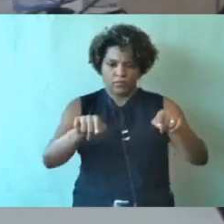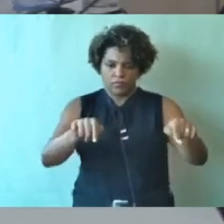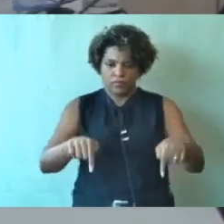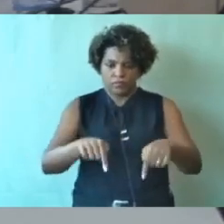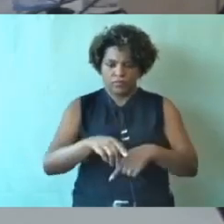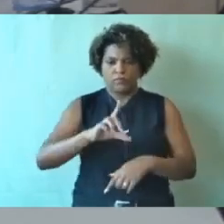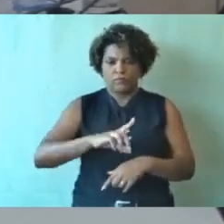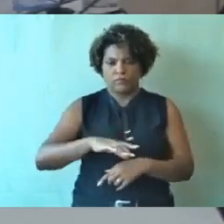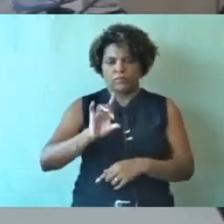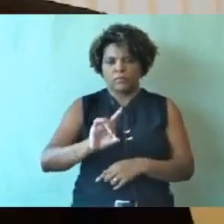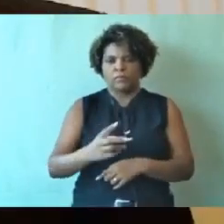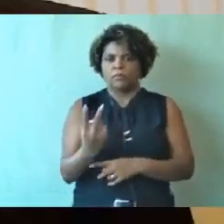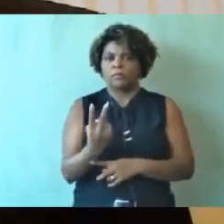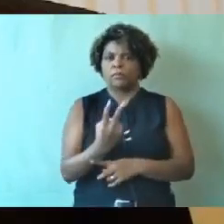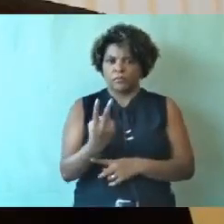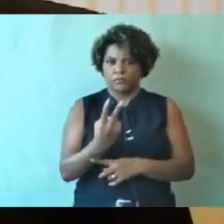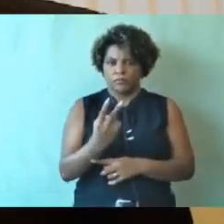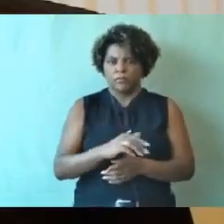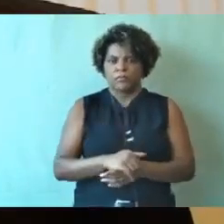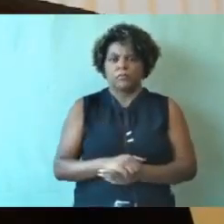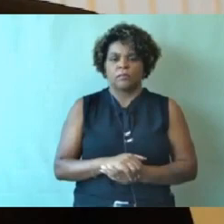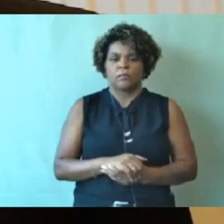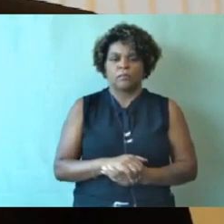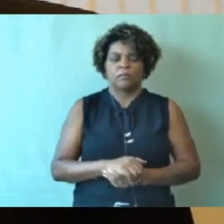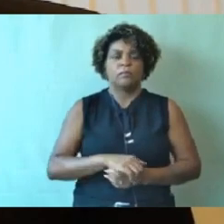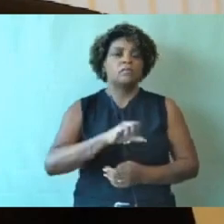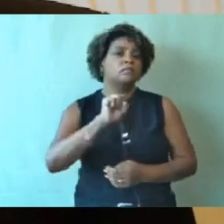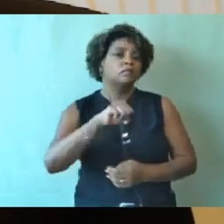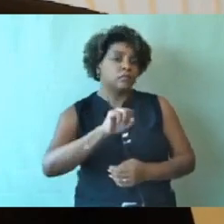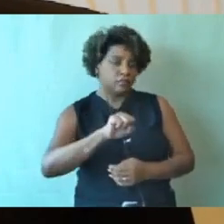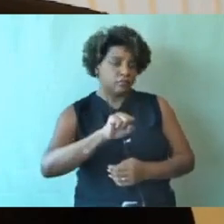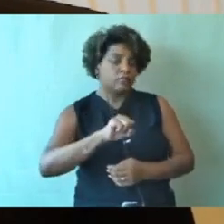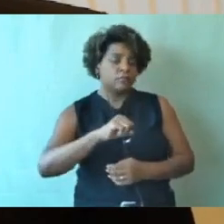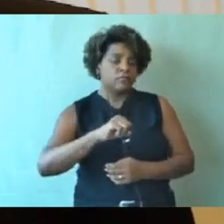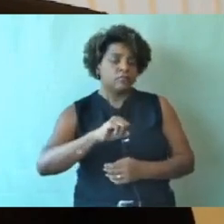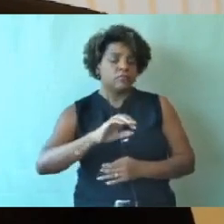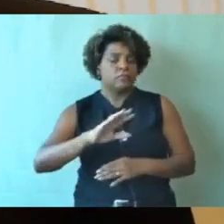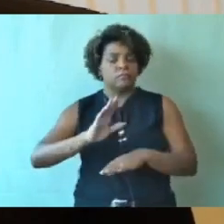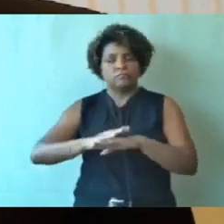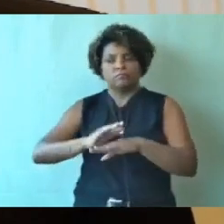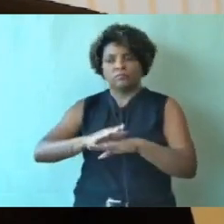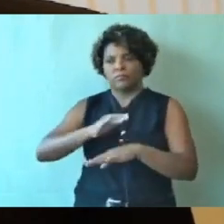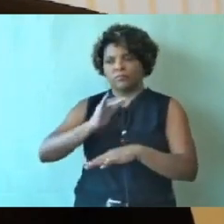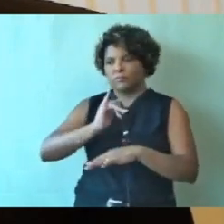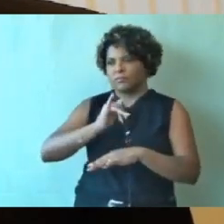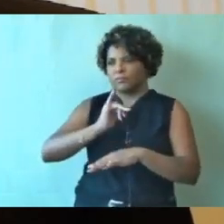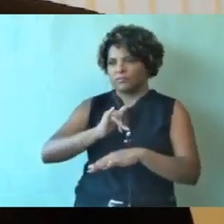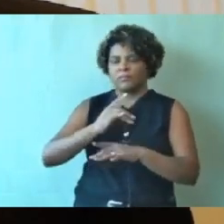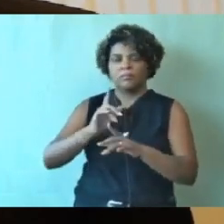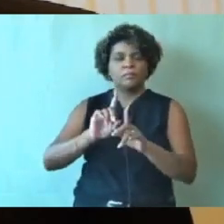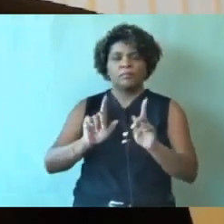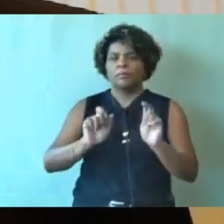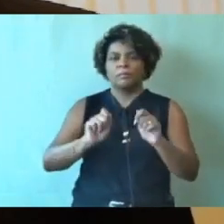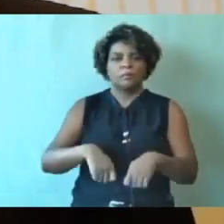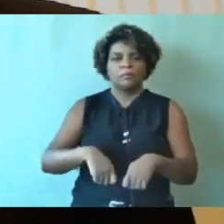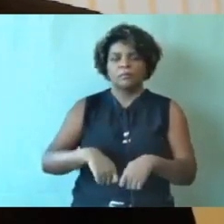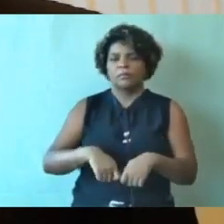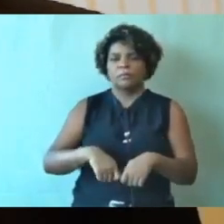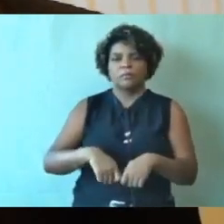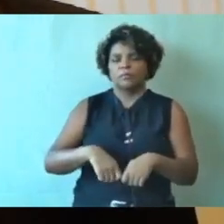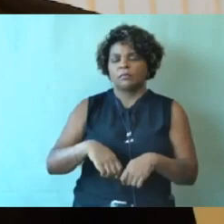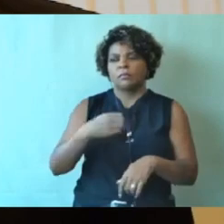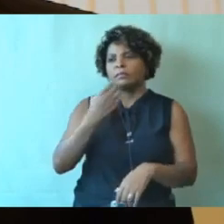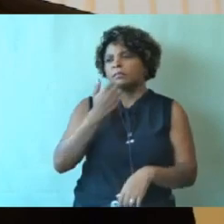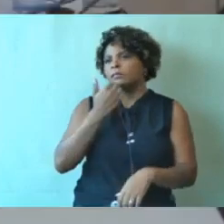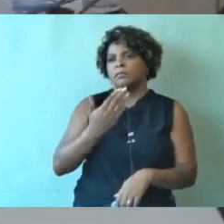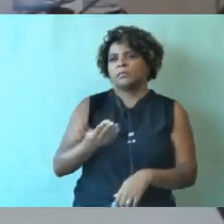Rubens. Até pelo que eu estou falando aqui, não dá nem tempo de ninguém me soprar nada, né? Porque eu estou falando muito rápido. E eu estou